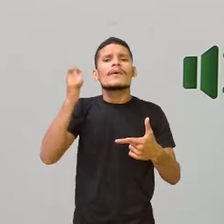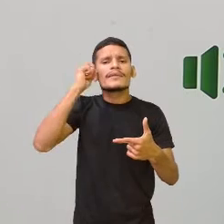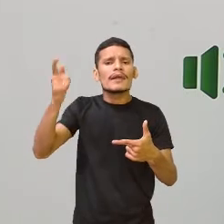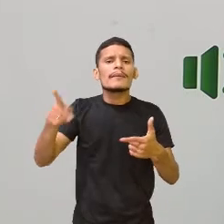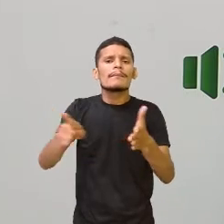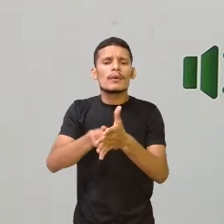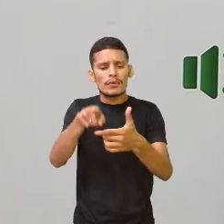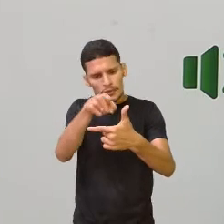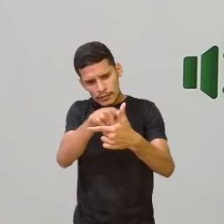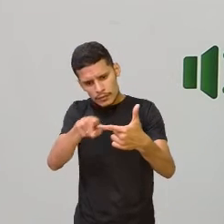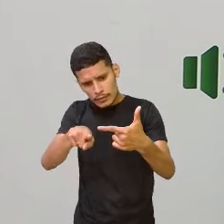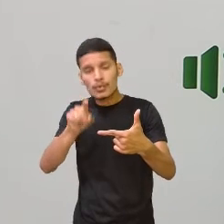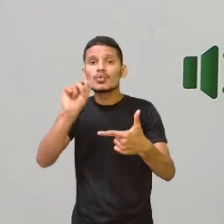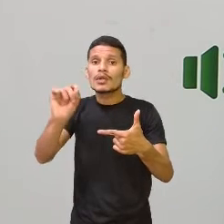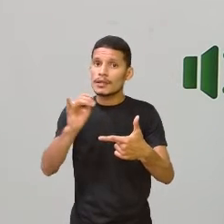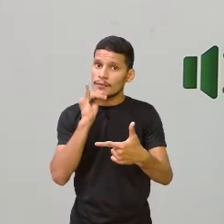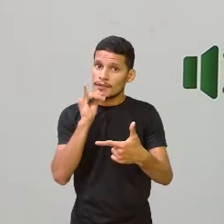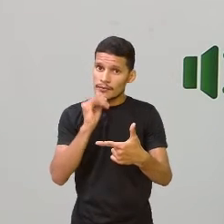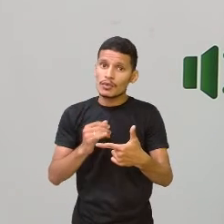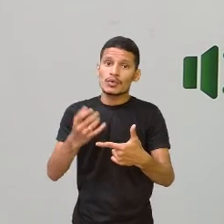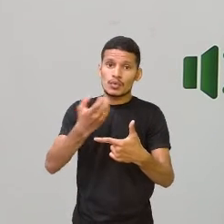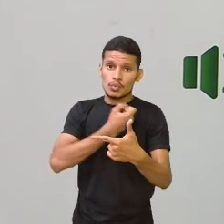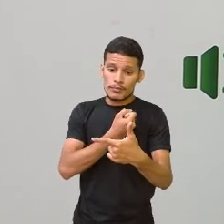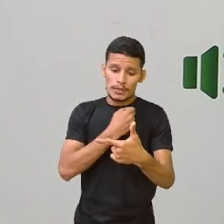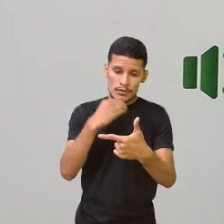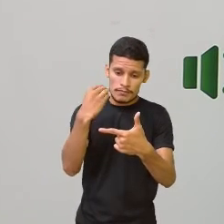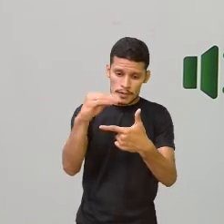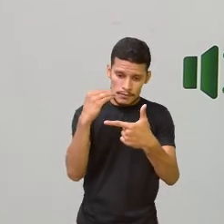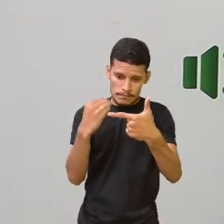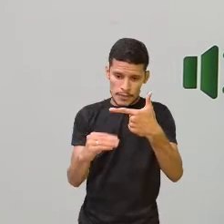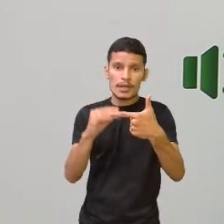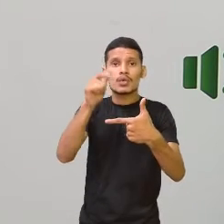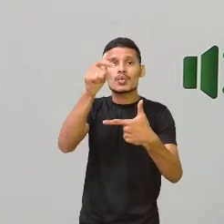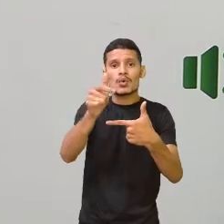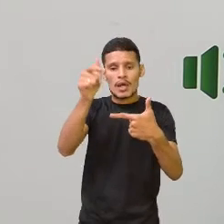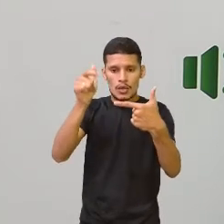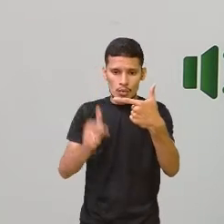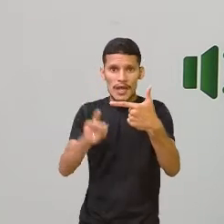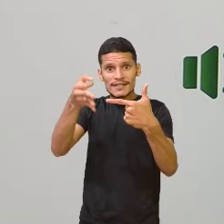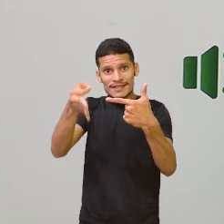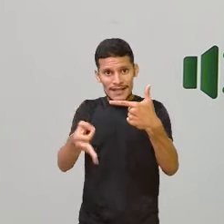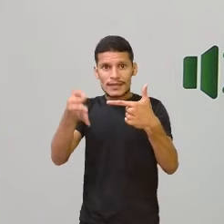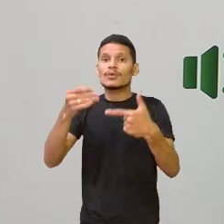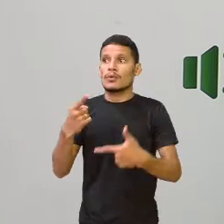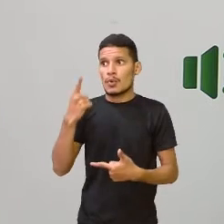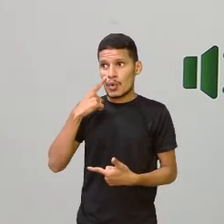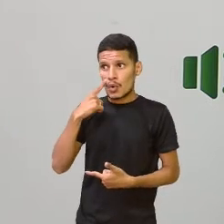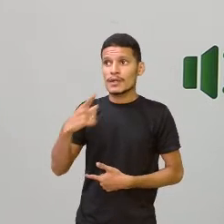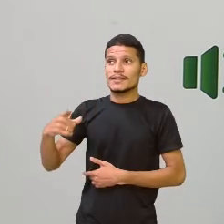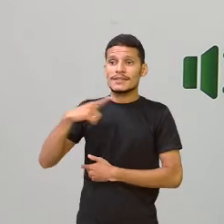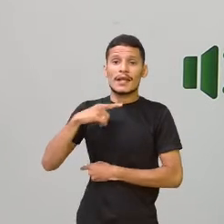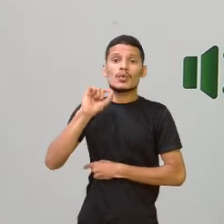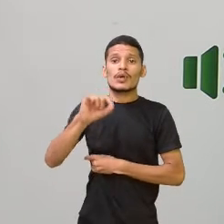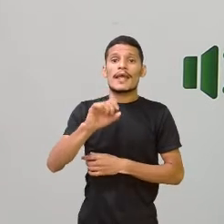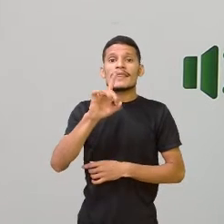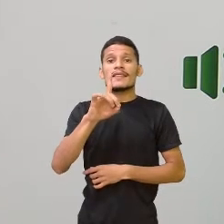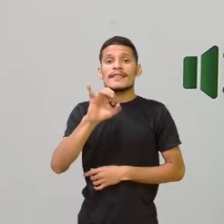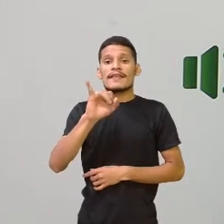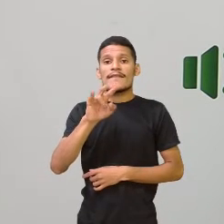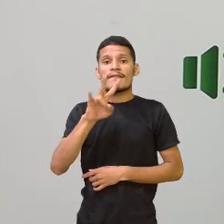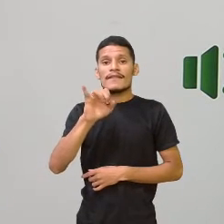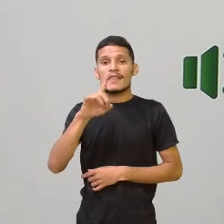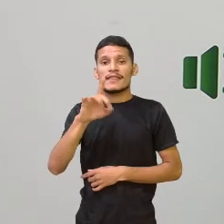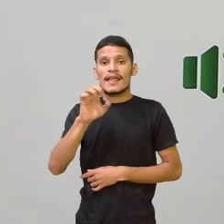chave? Você colocar os números no seu devido lugar. Aqui, a gente tem um dividendo.